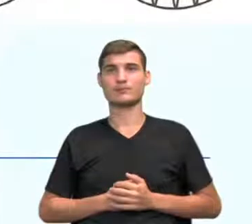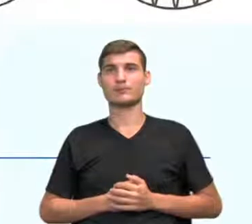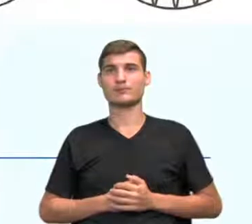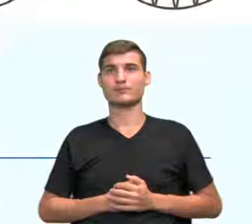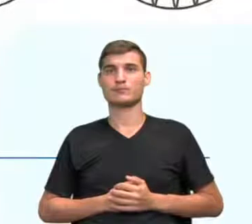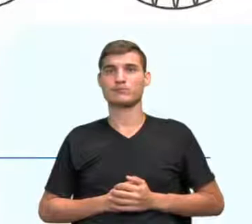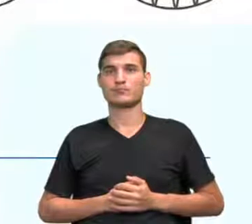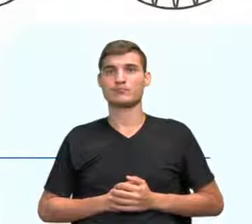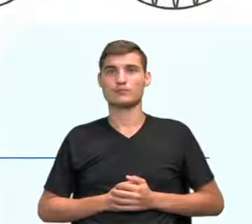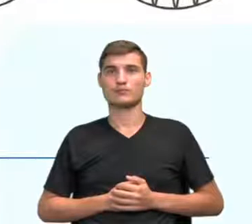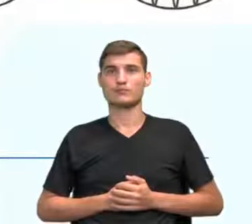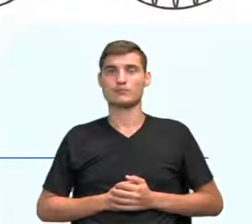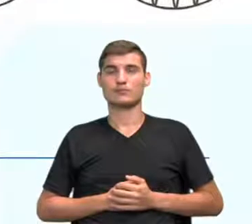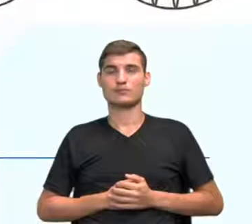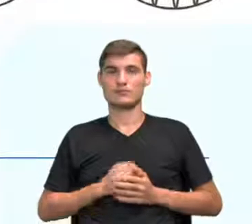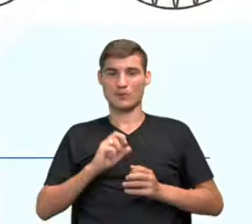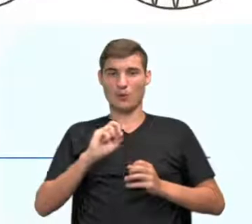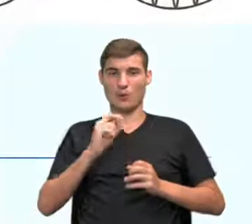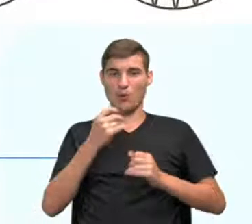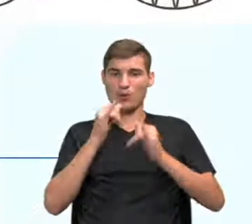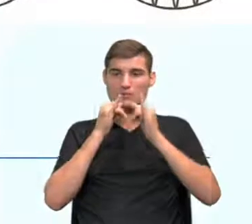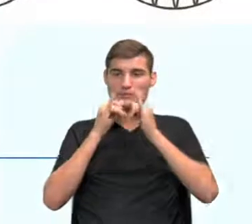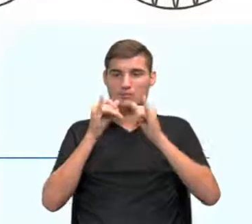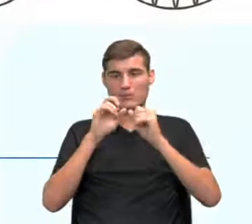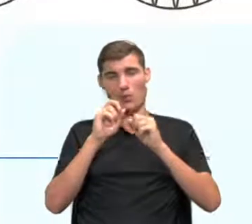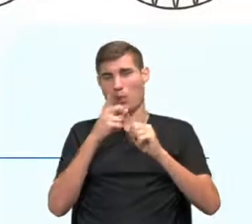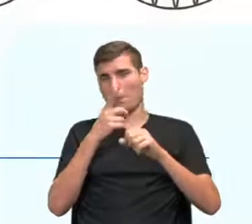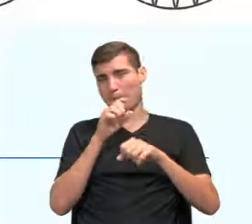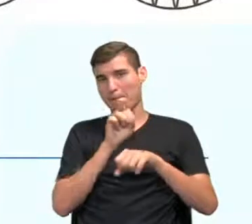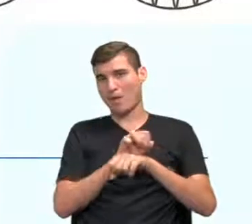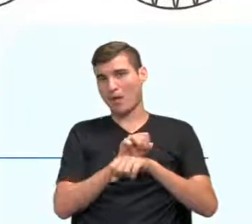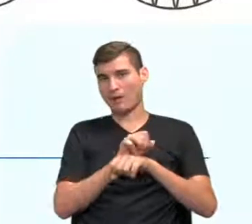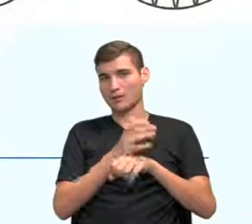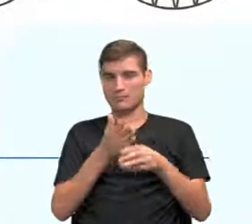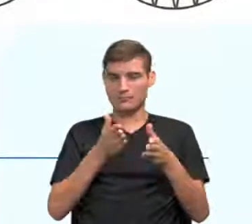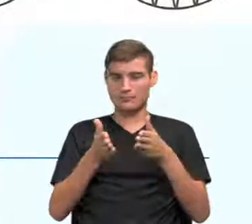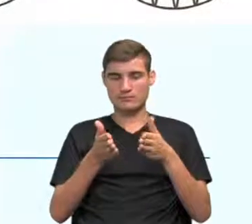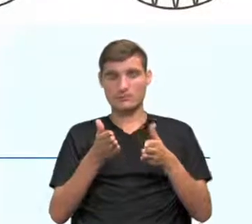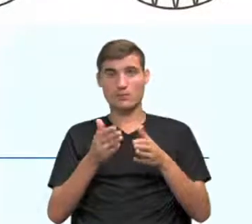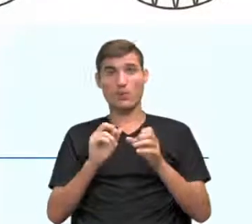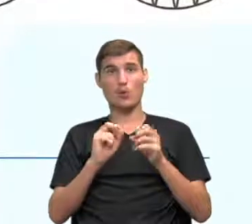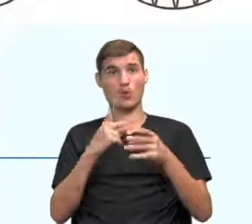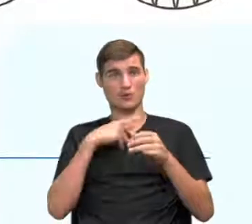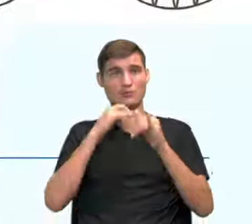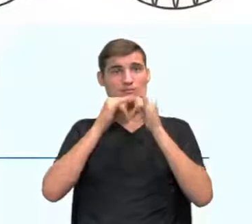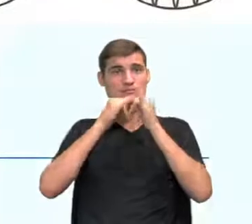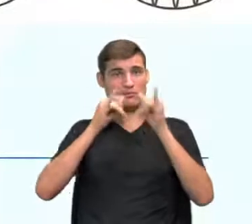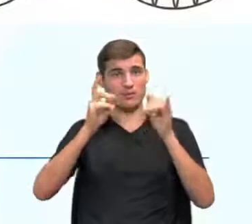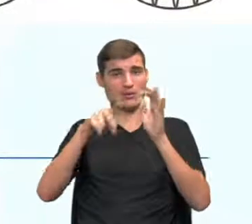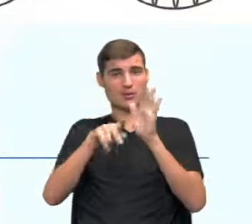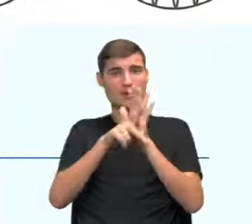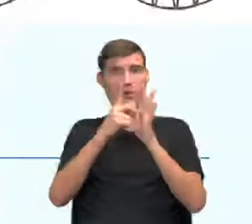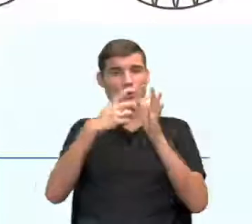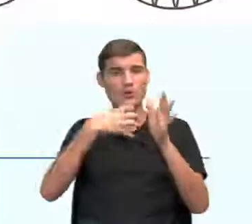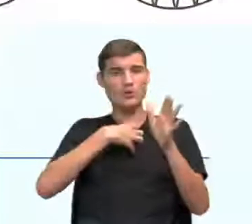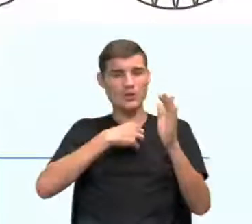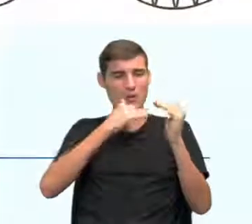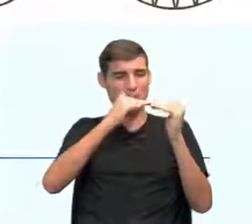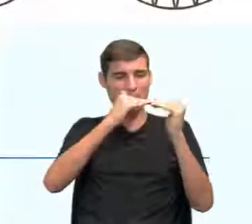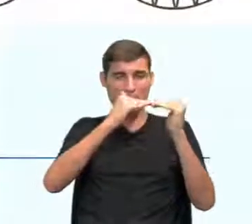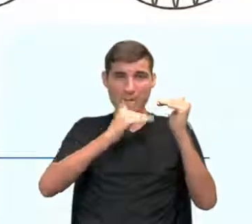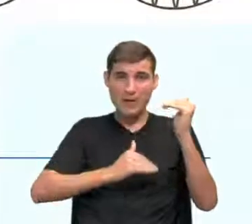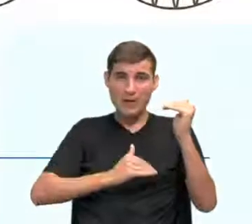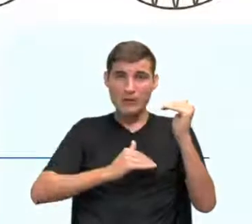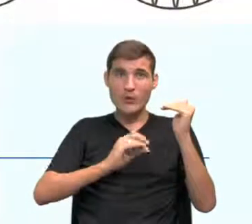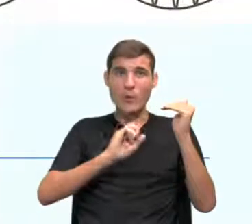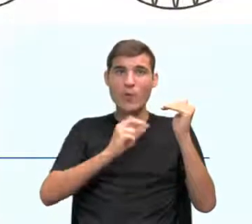On-off. Então, ou eu transmito a portadora, ou eu não transmito. Ou eu transmito a portadora em uma frequência baixa,